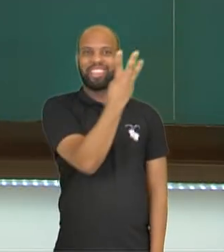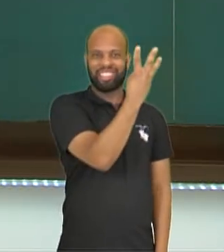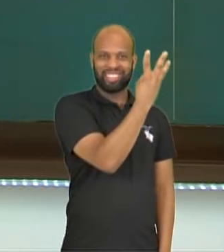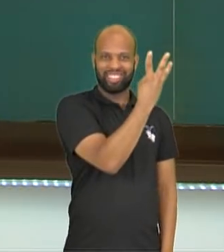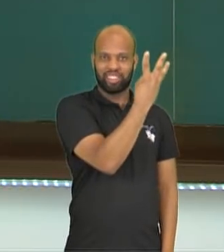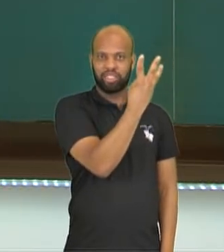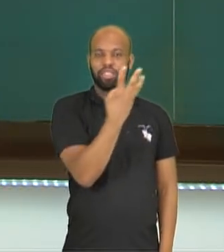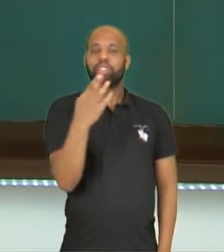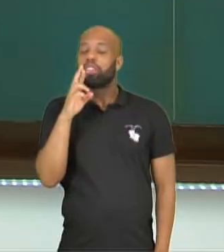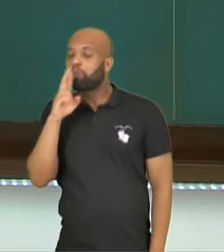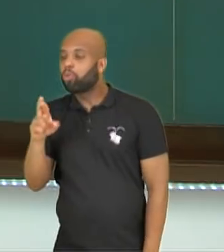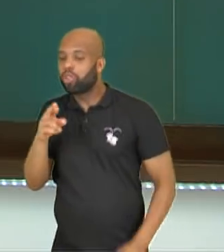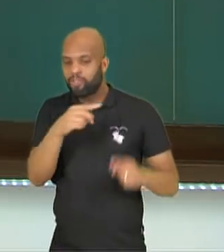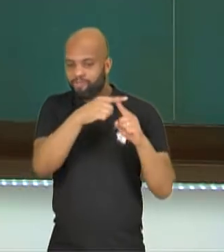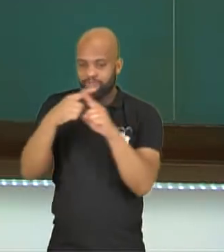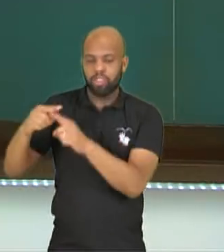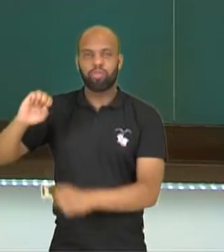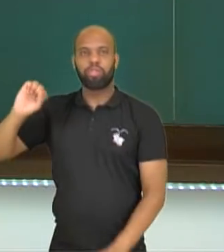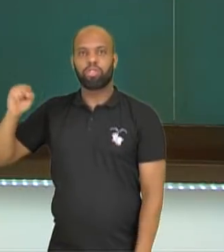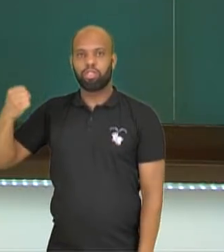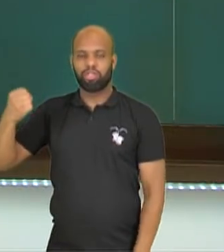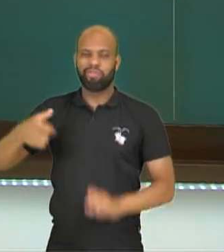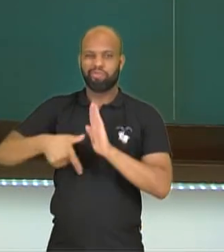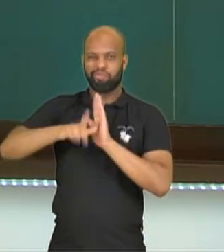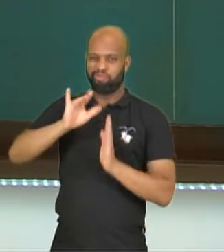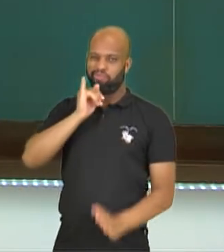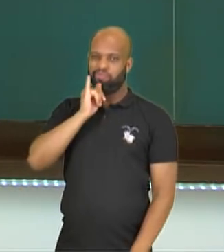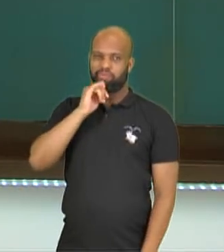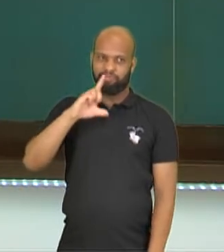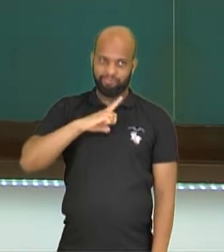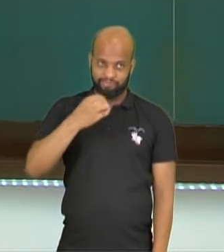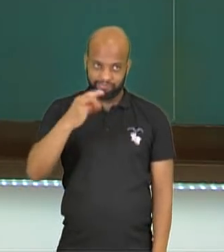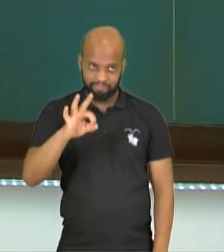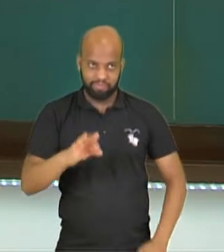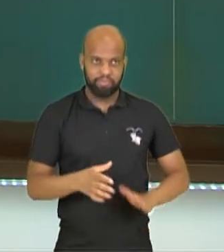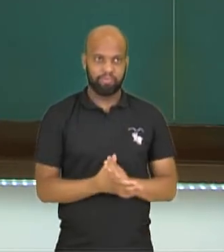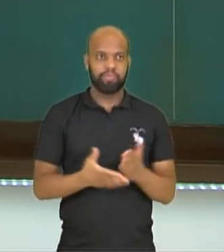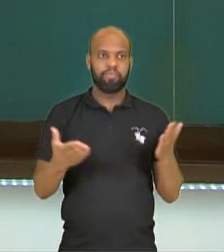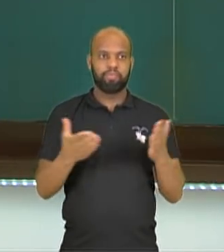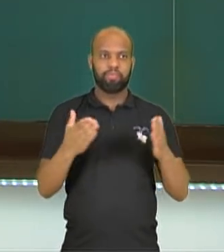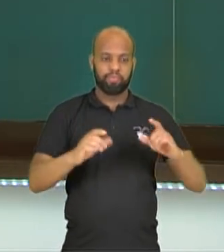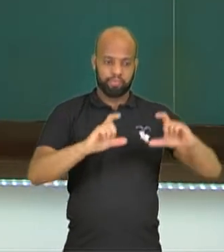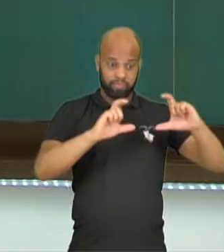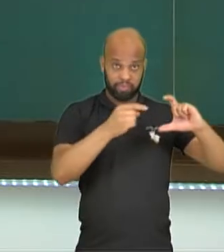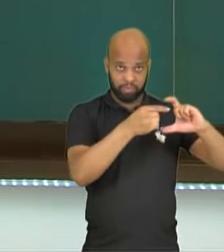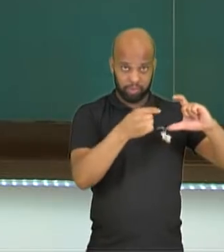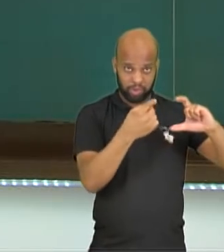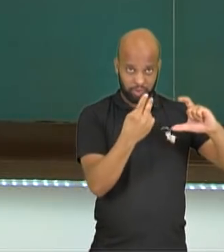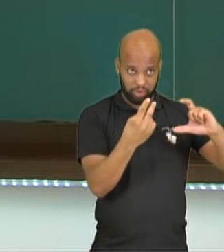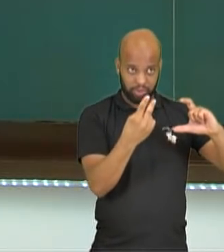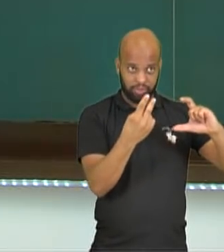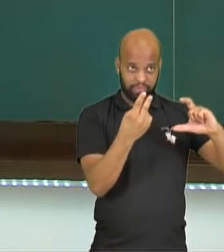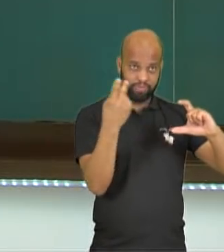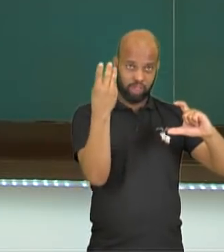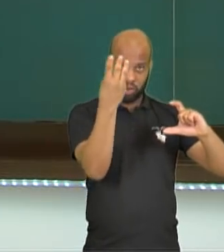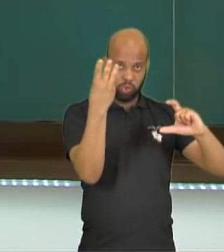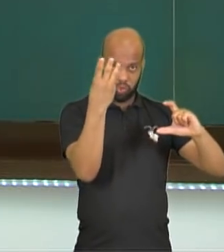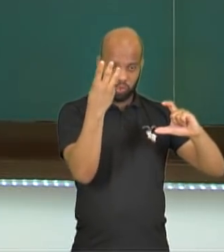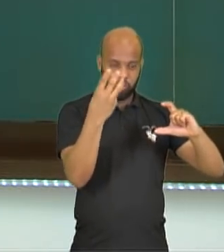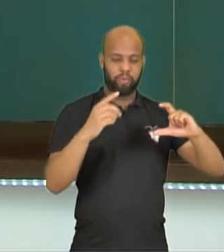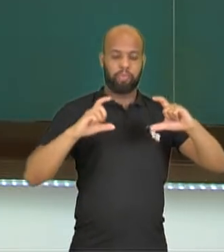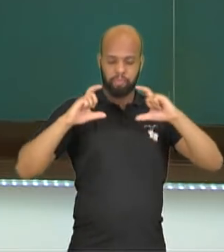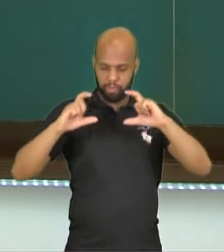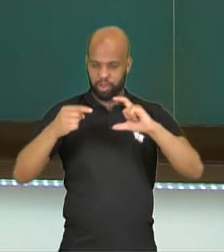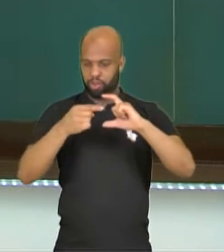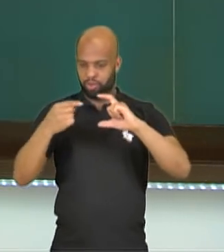deu 8. É o exemplo que a gente deu anteriormente ali, né? E menos 2 ao cubo. É menos